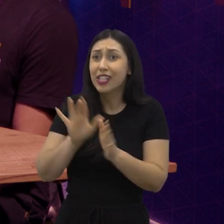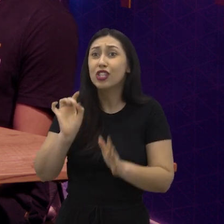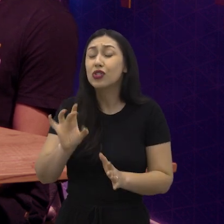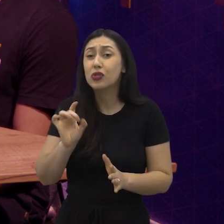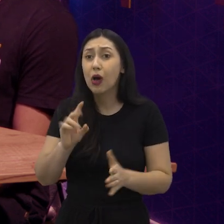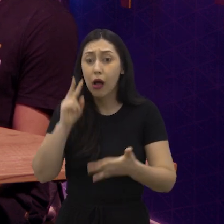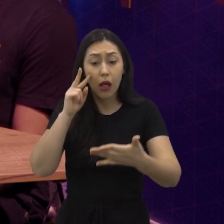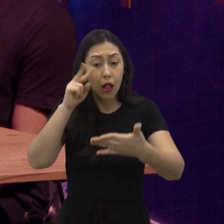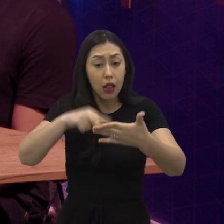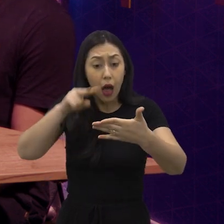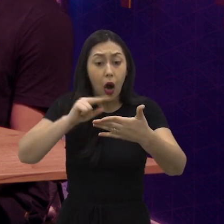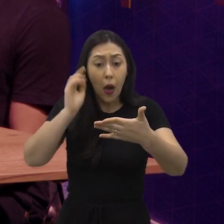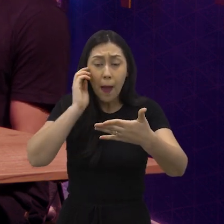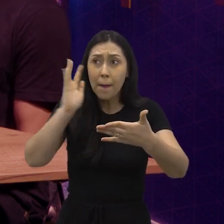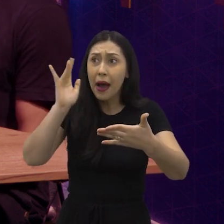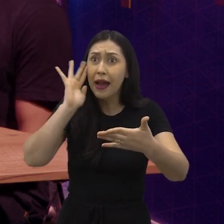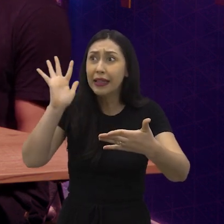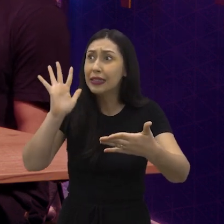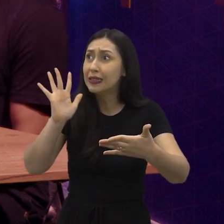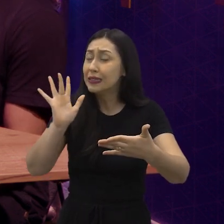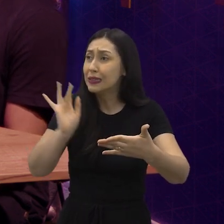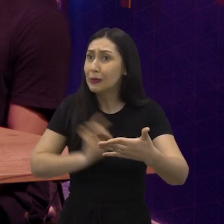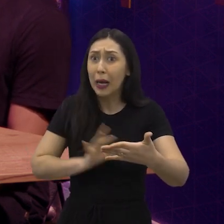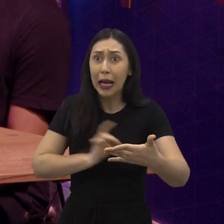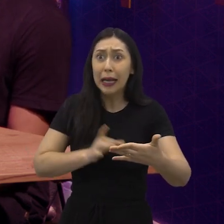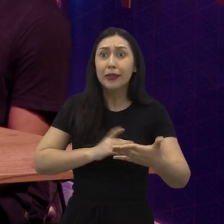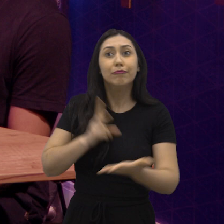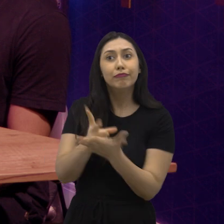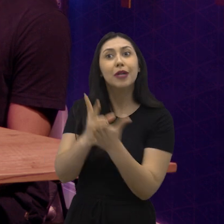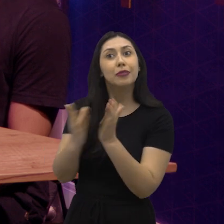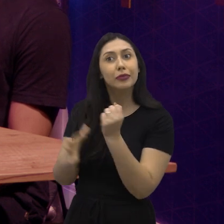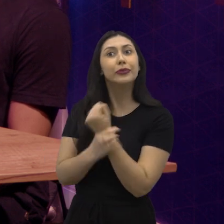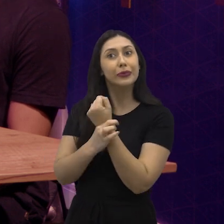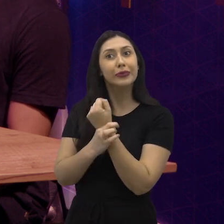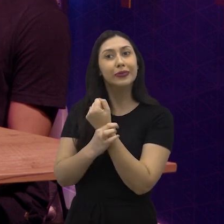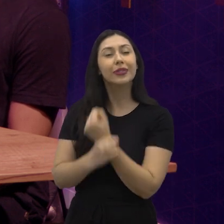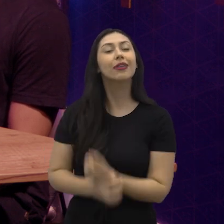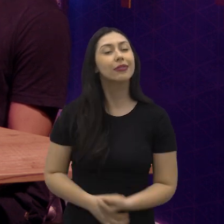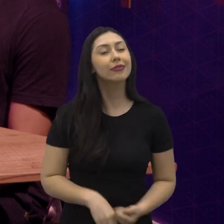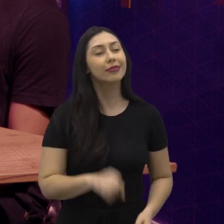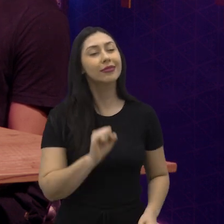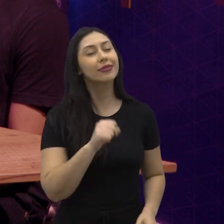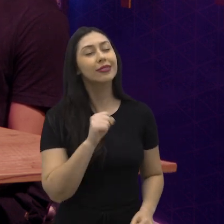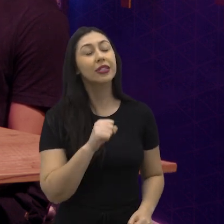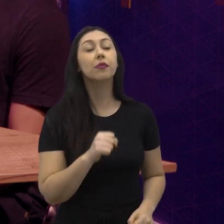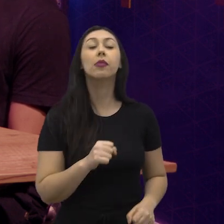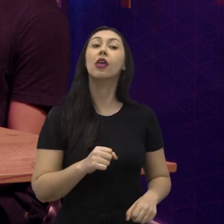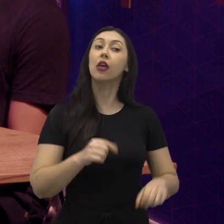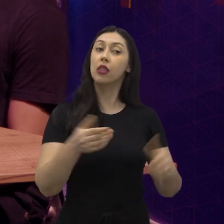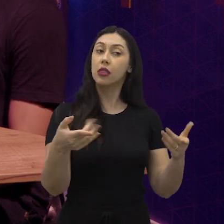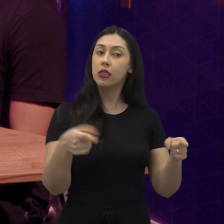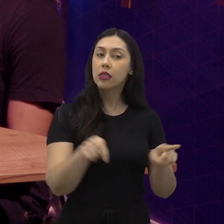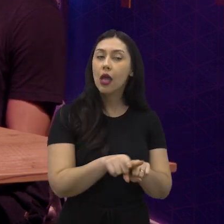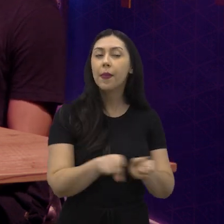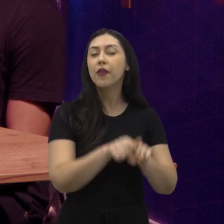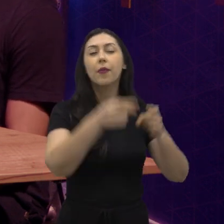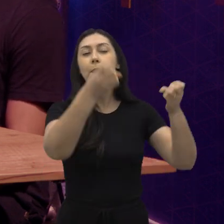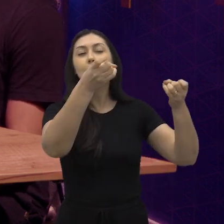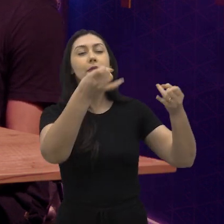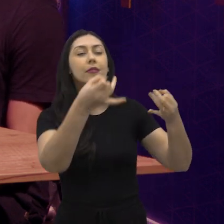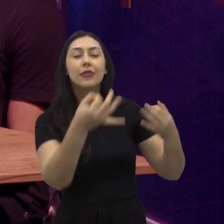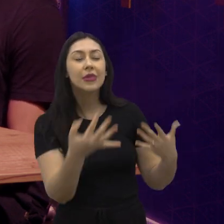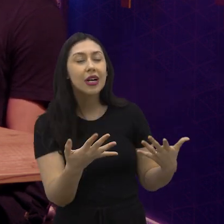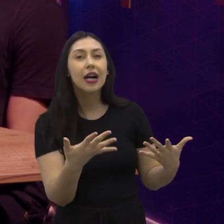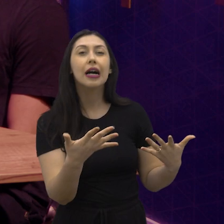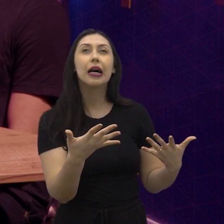de perigo segura. E isso atrai muitas pessoas, né? Perfeito. Hoje a gente também vai falar um pouquinho sobre